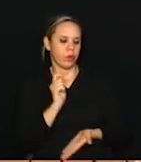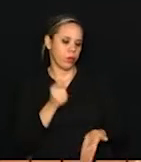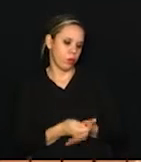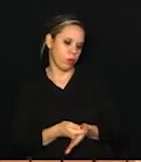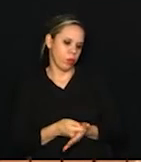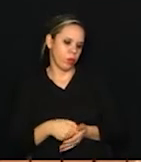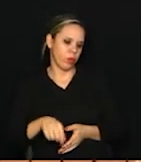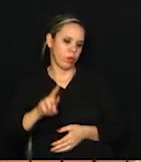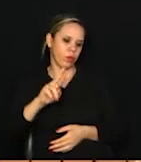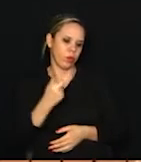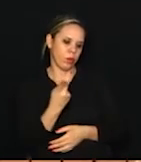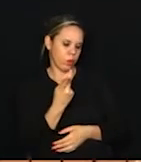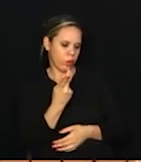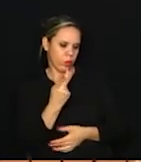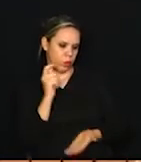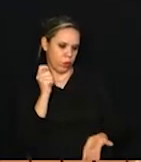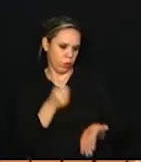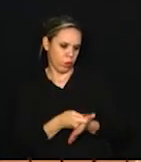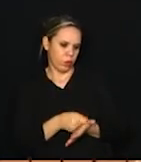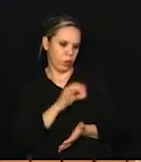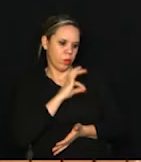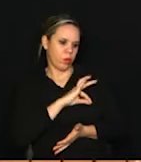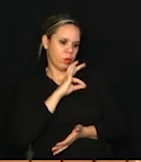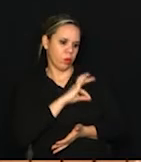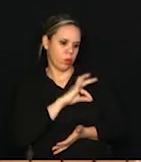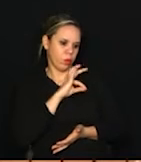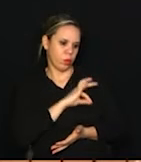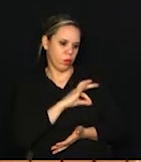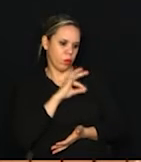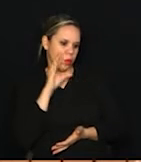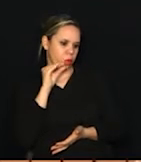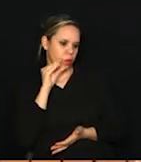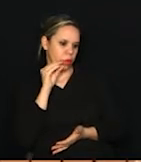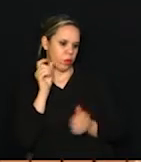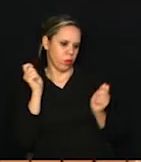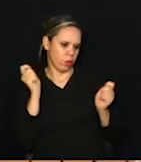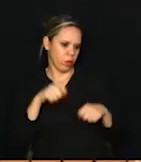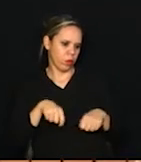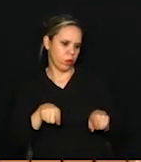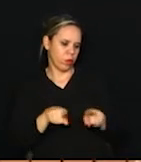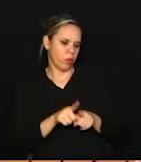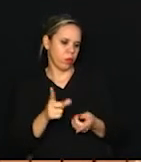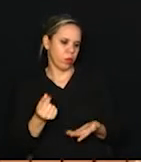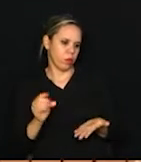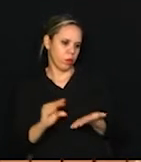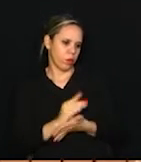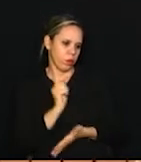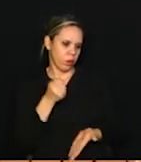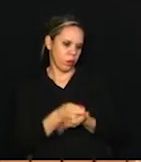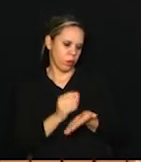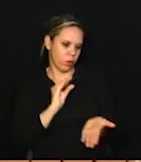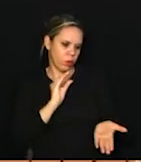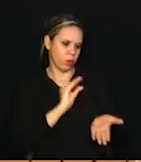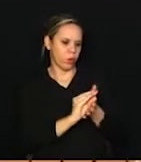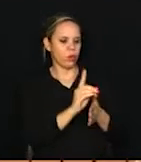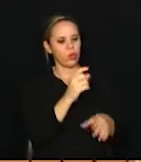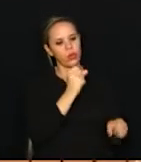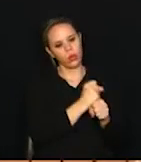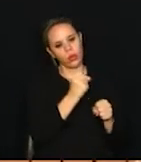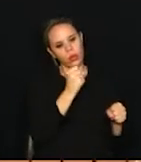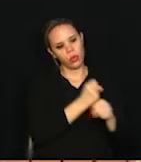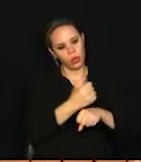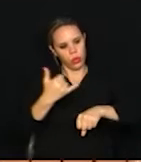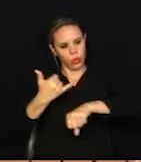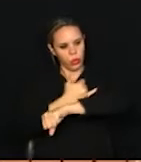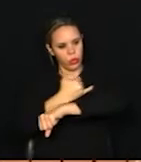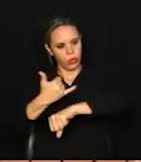RH, custeio de pagamento de folha, se é possível também, se esses recursos podem ser investidos em obra de